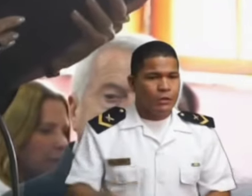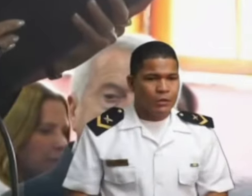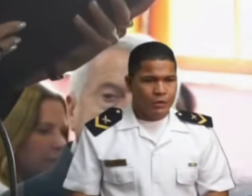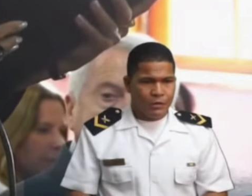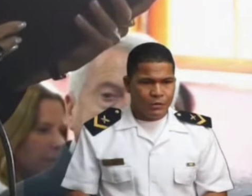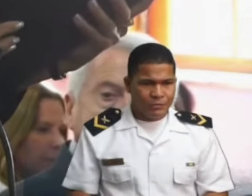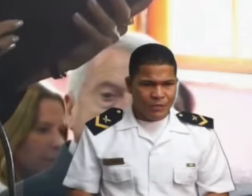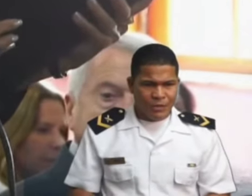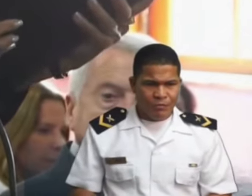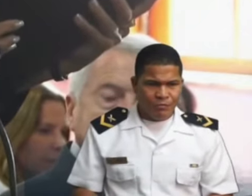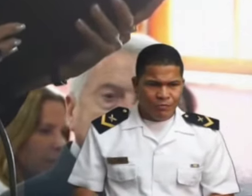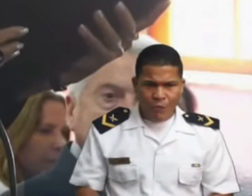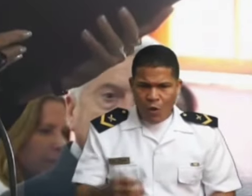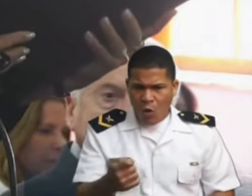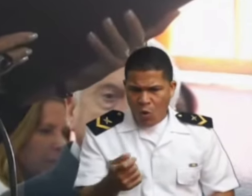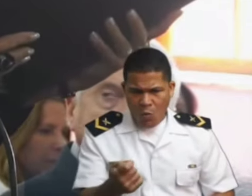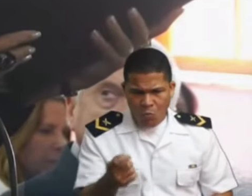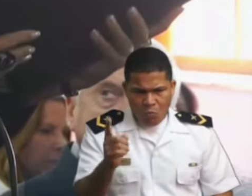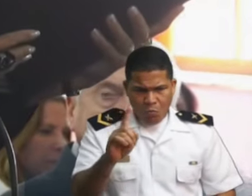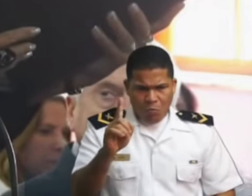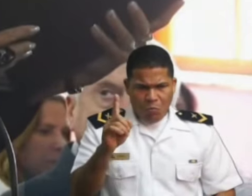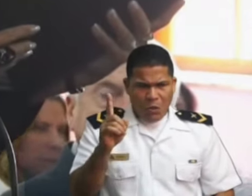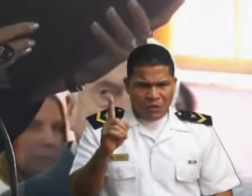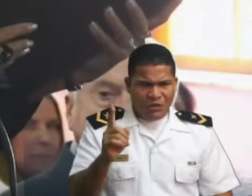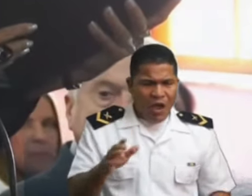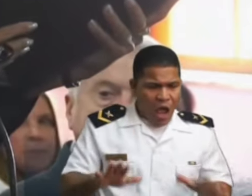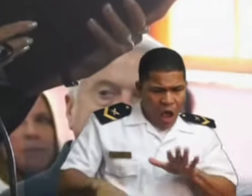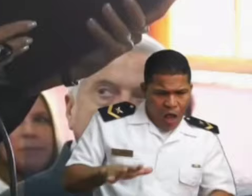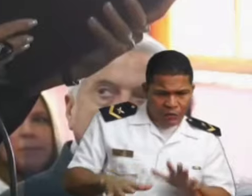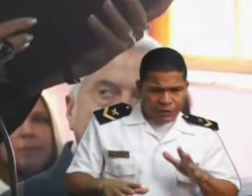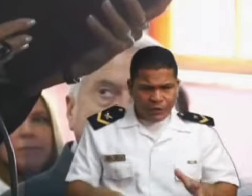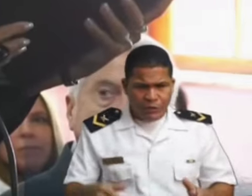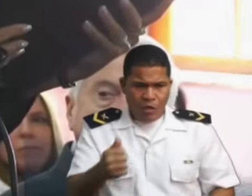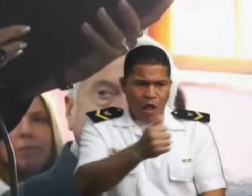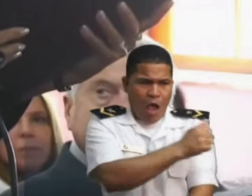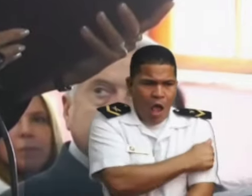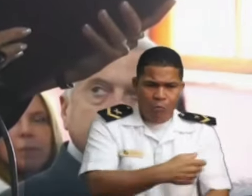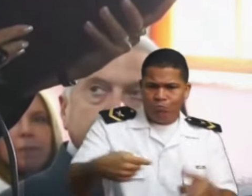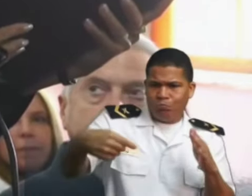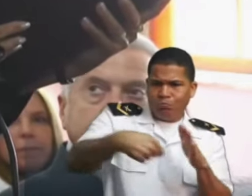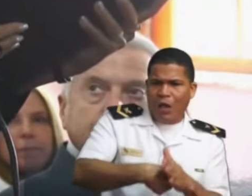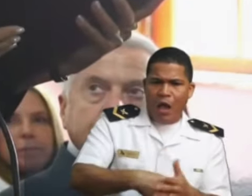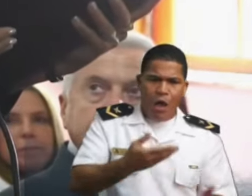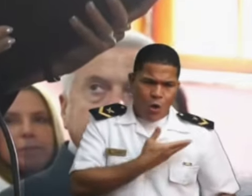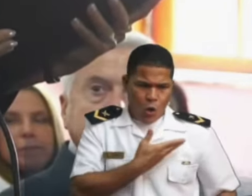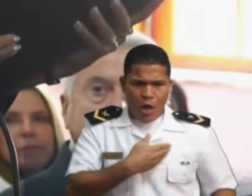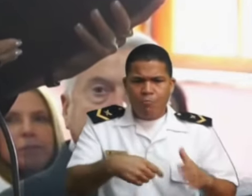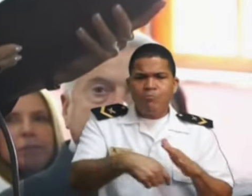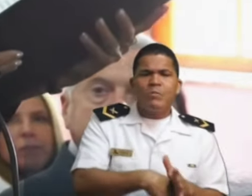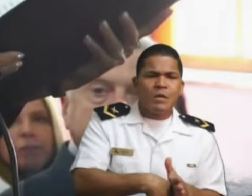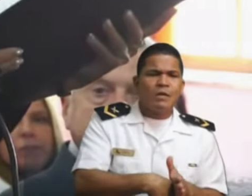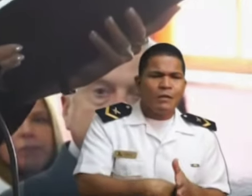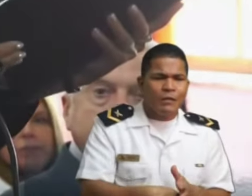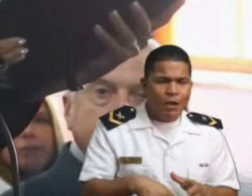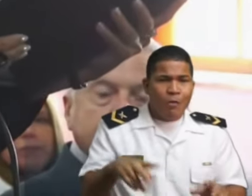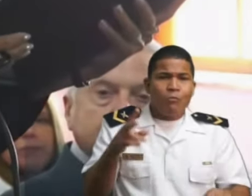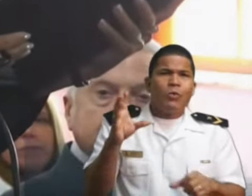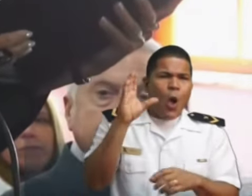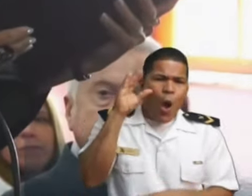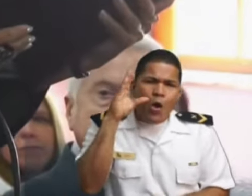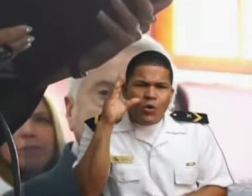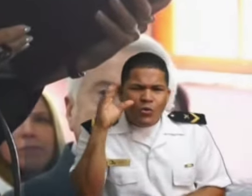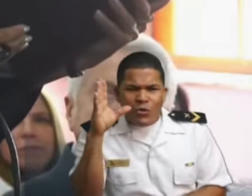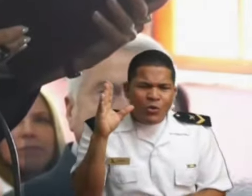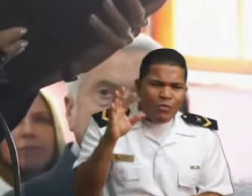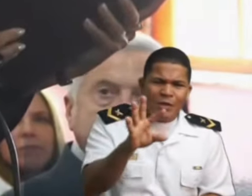Não foram poucos os momentos em que fui arguída por alunos e colegas de profissão que demonstraram curiosidade